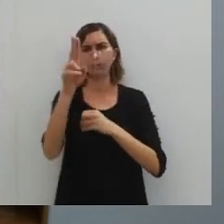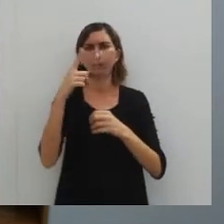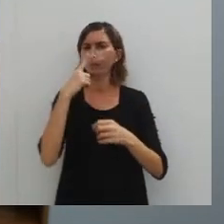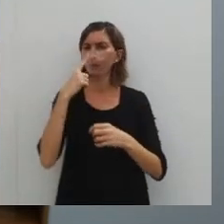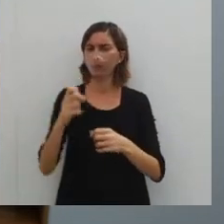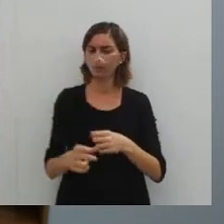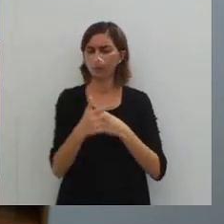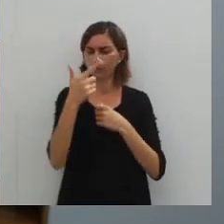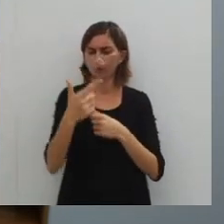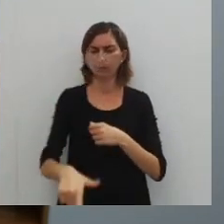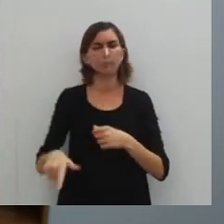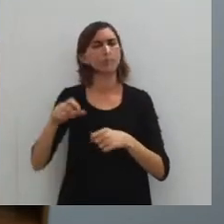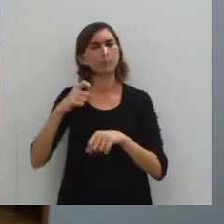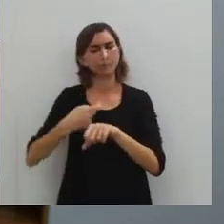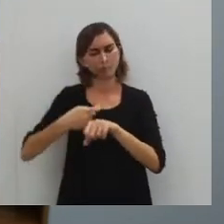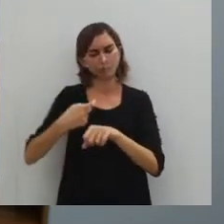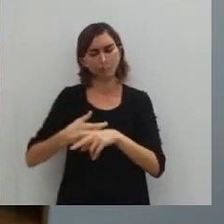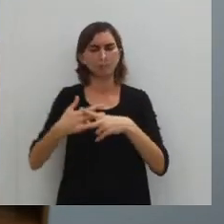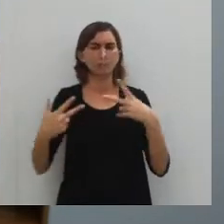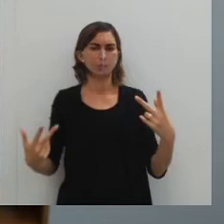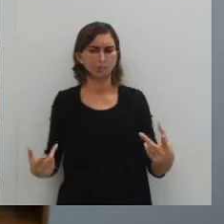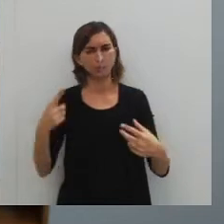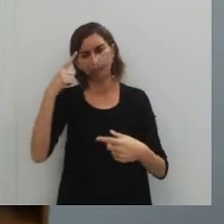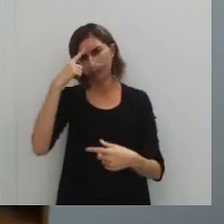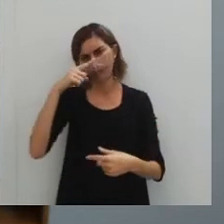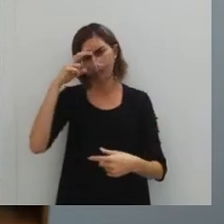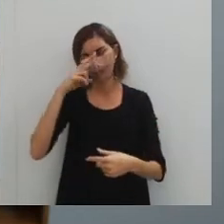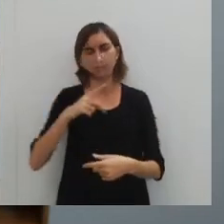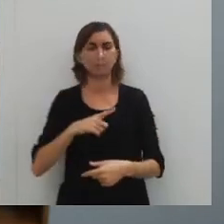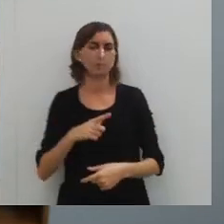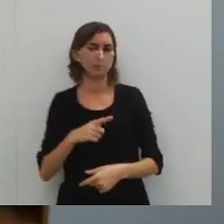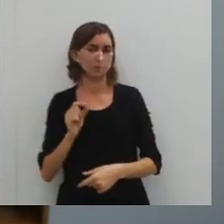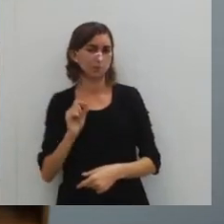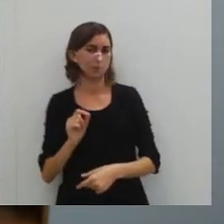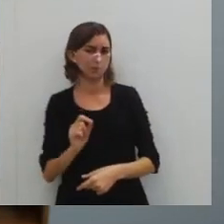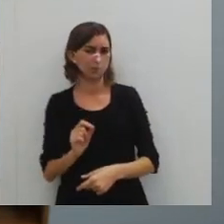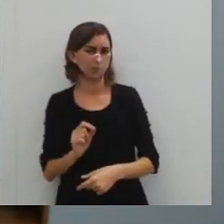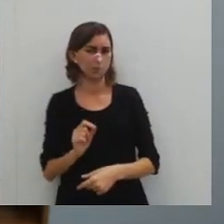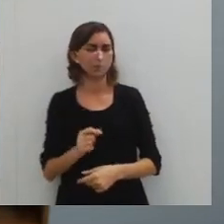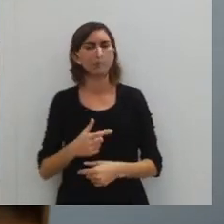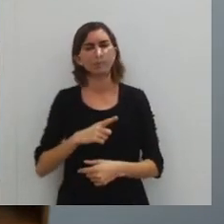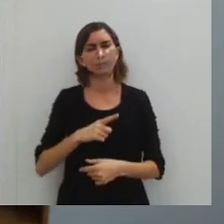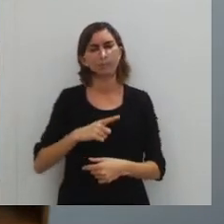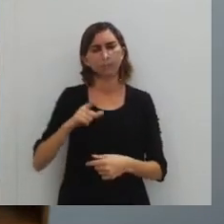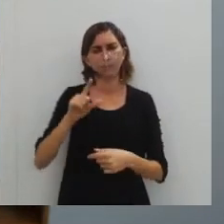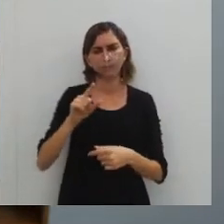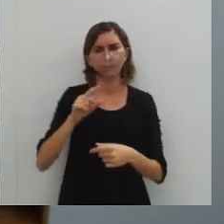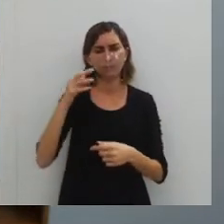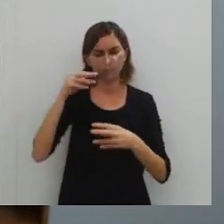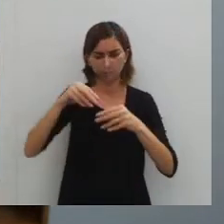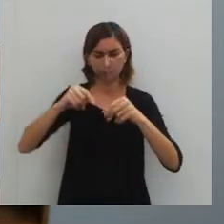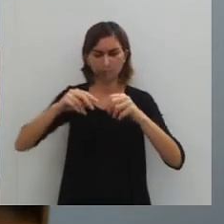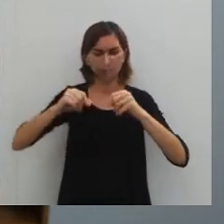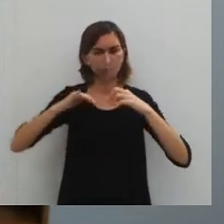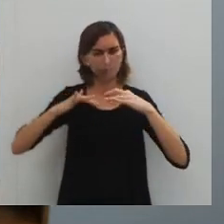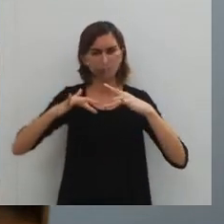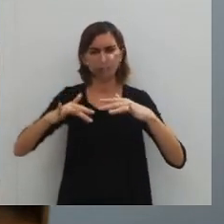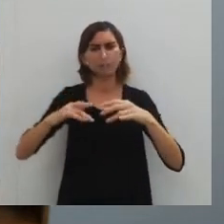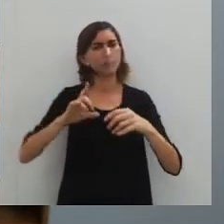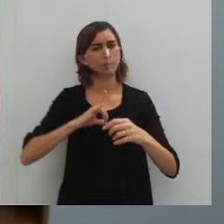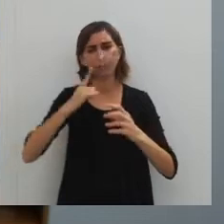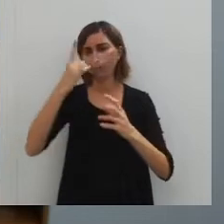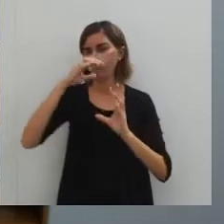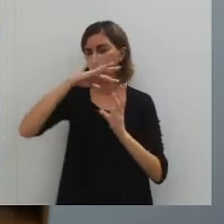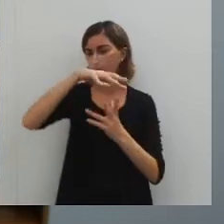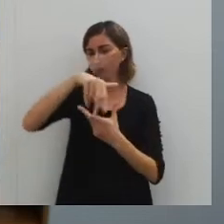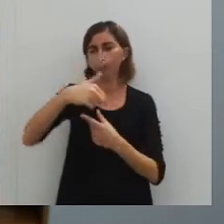resíduos sólidos. Temos que lembrar que quando se trata de Terra, a gente só tem um planeta,